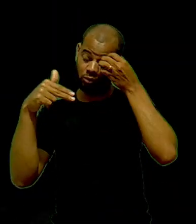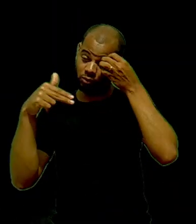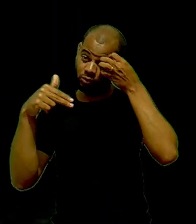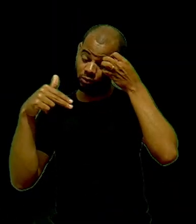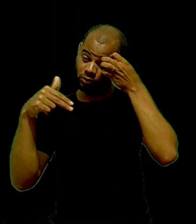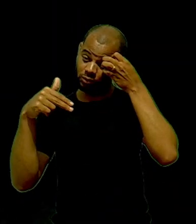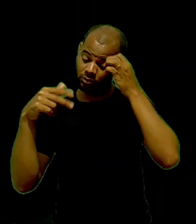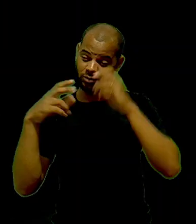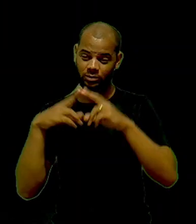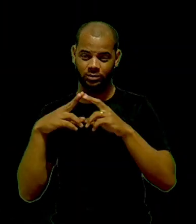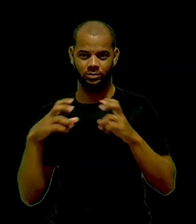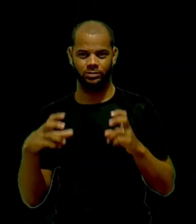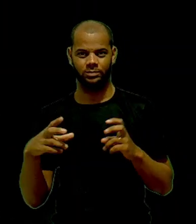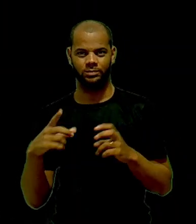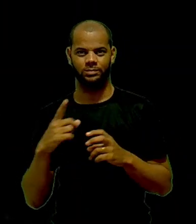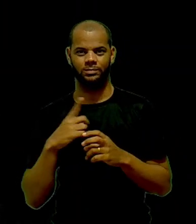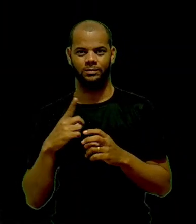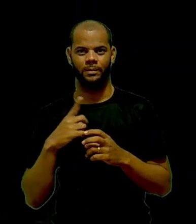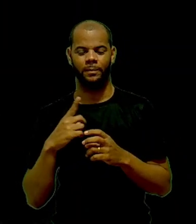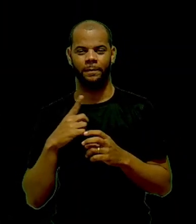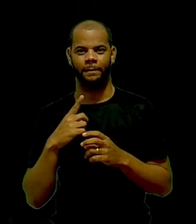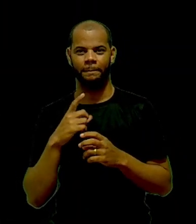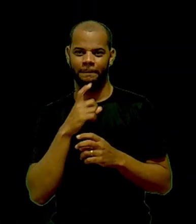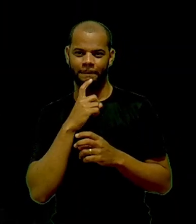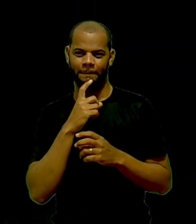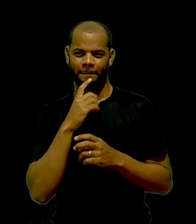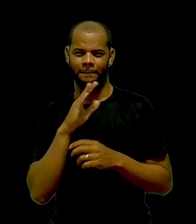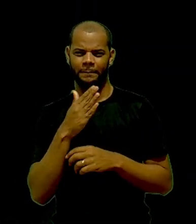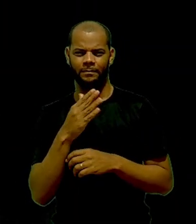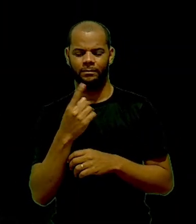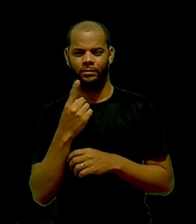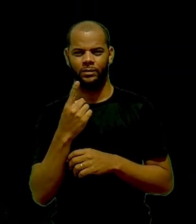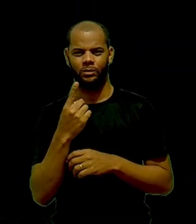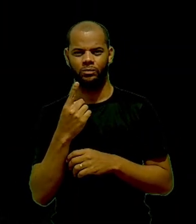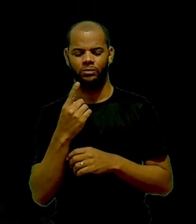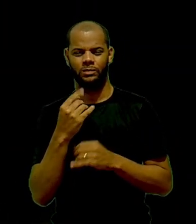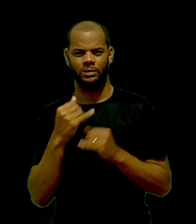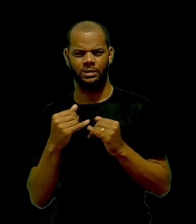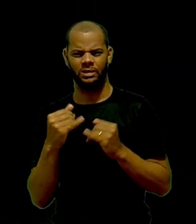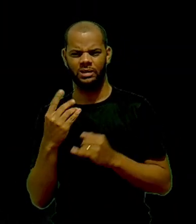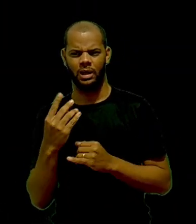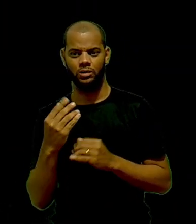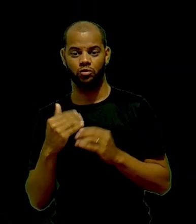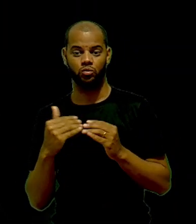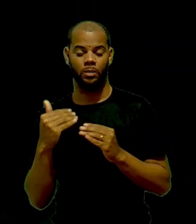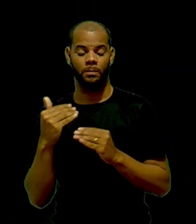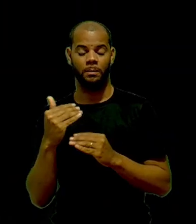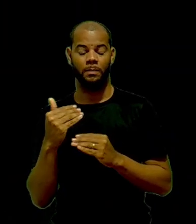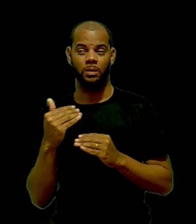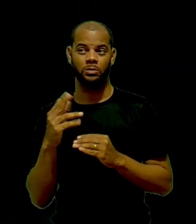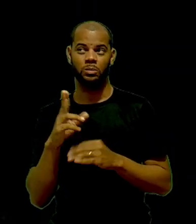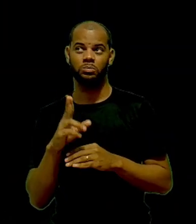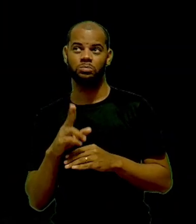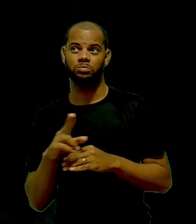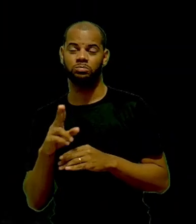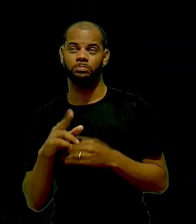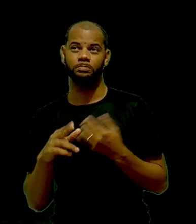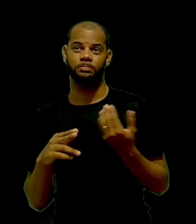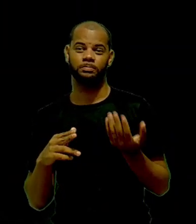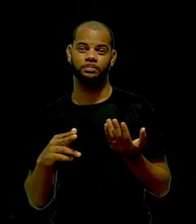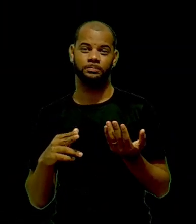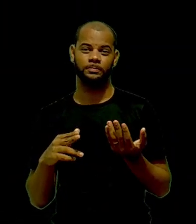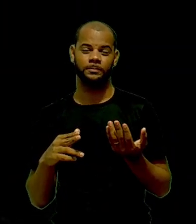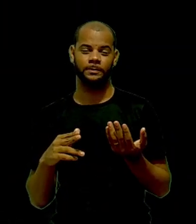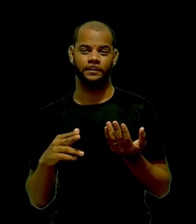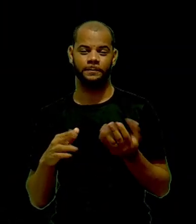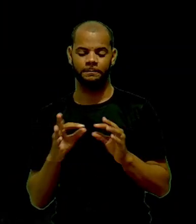da ilha tem uma potência, no inverno, mais ou menos 1/3 da potência do verão. Será que é melhor